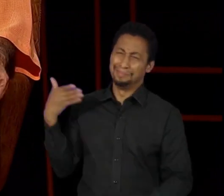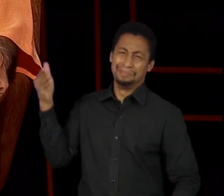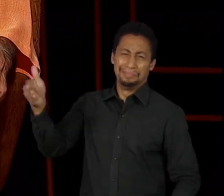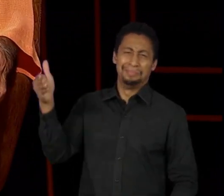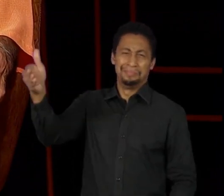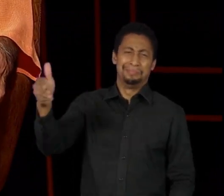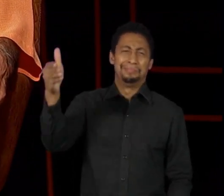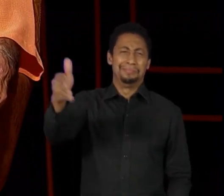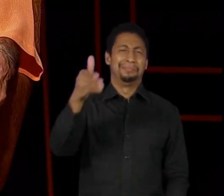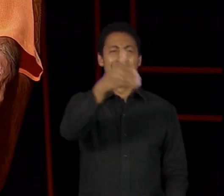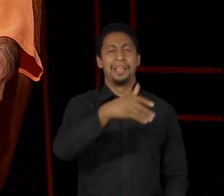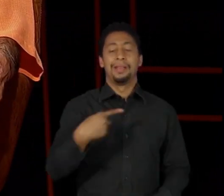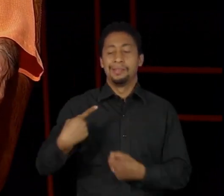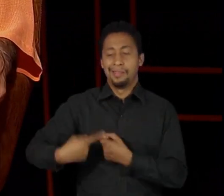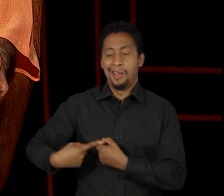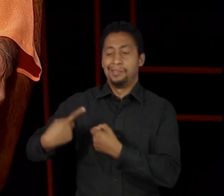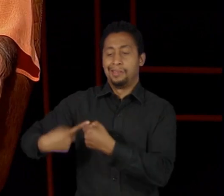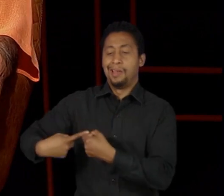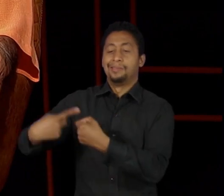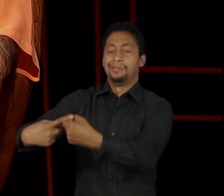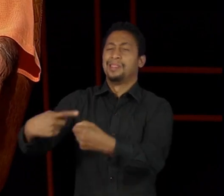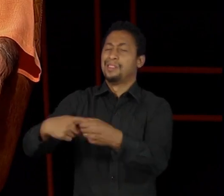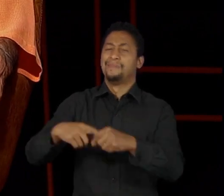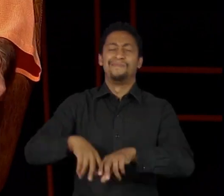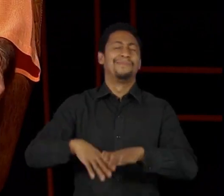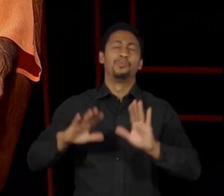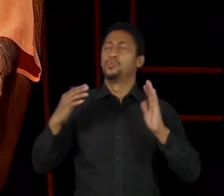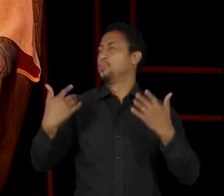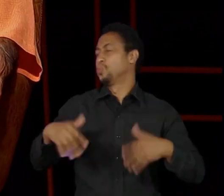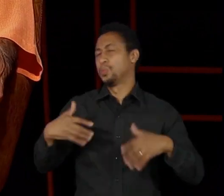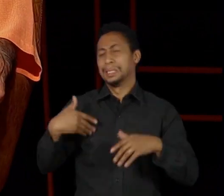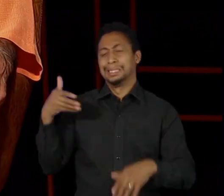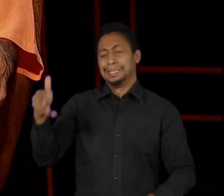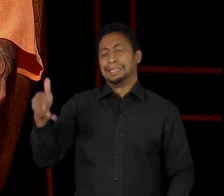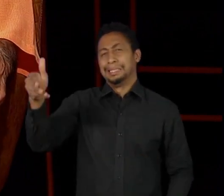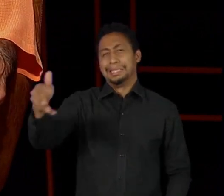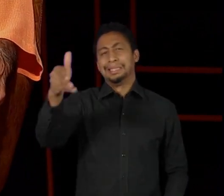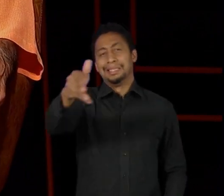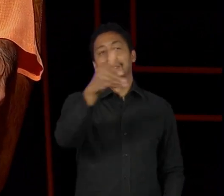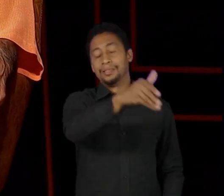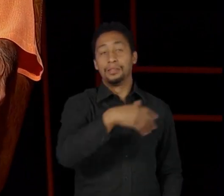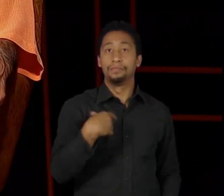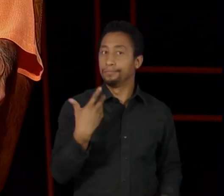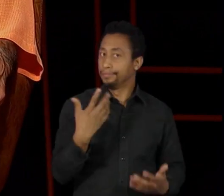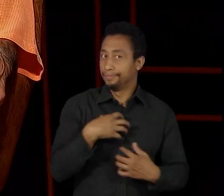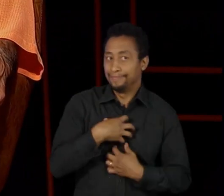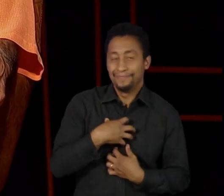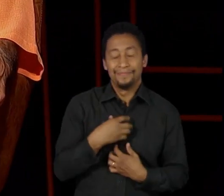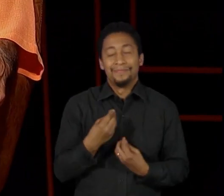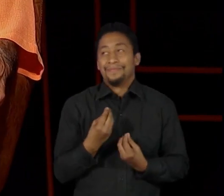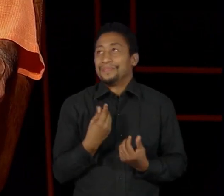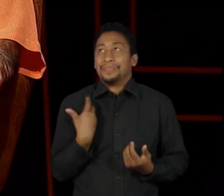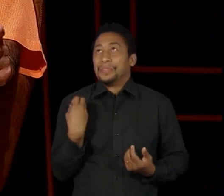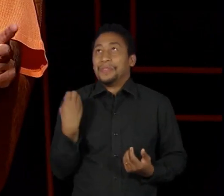lembro, muitas cidades nós fizemos. Era muito engraçado, muito apaixonante. A gente